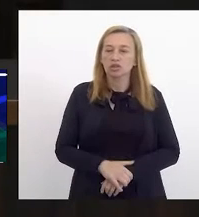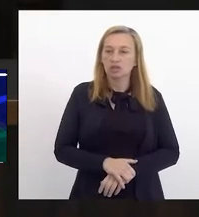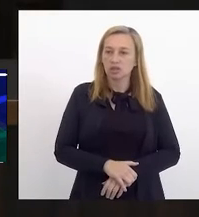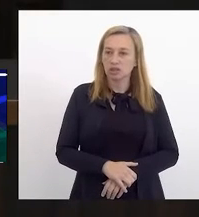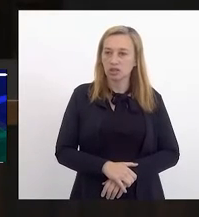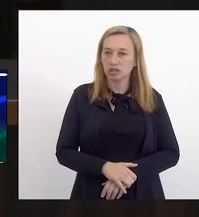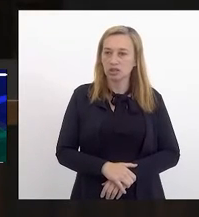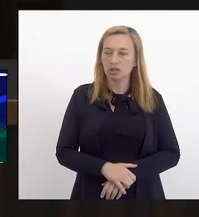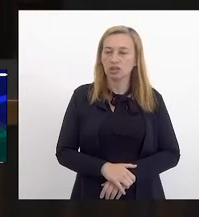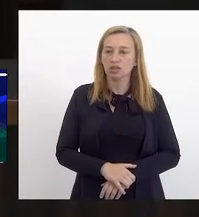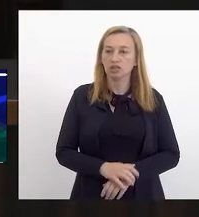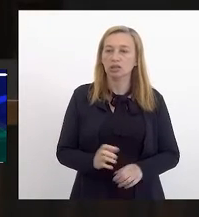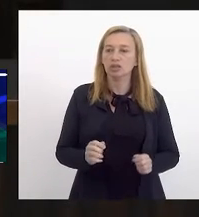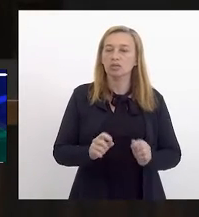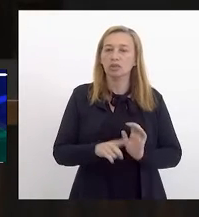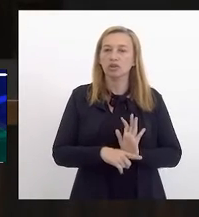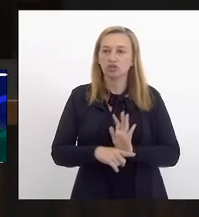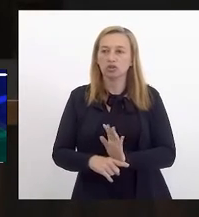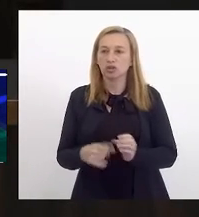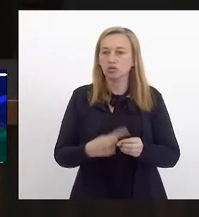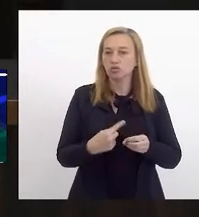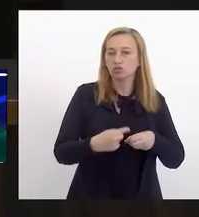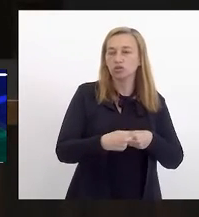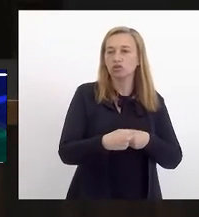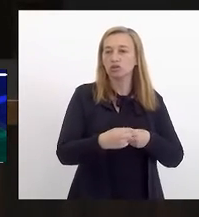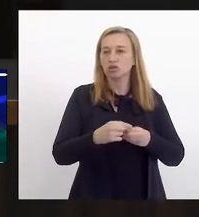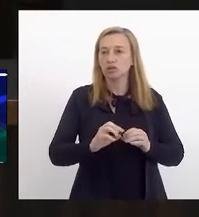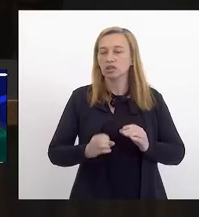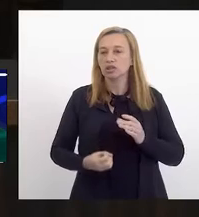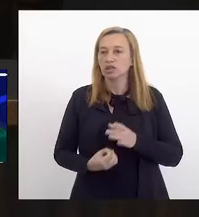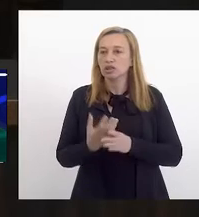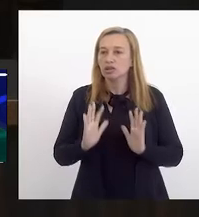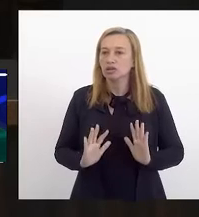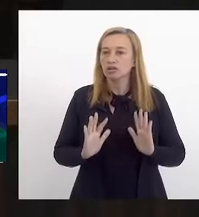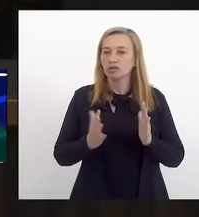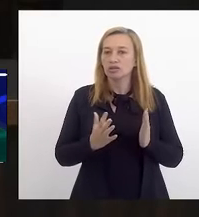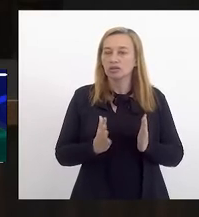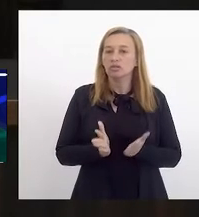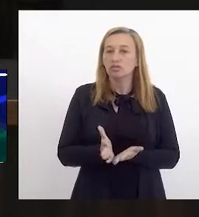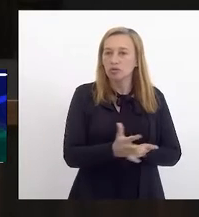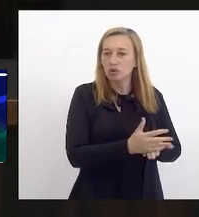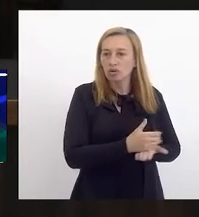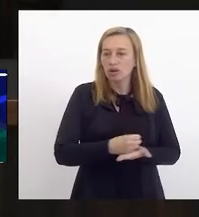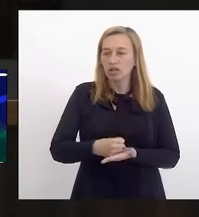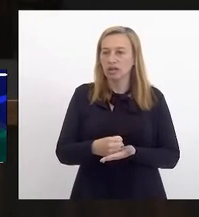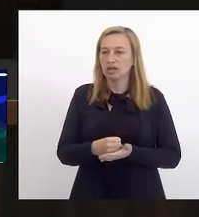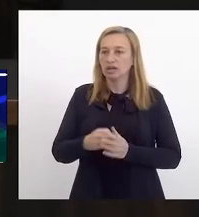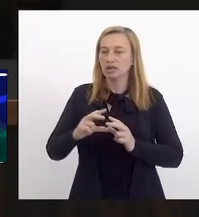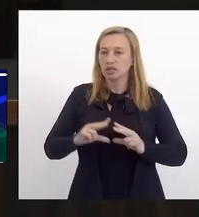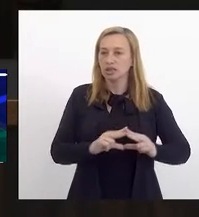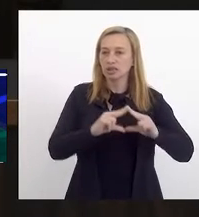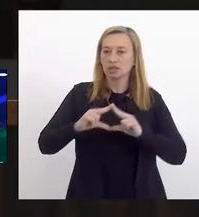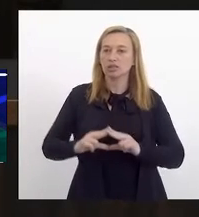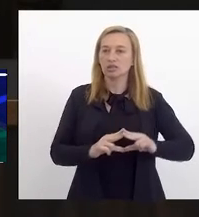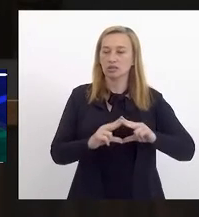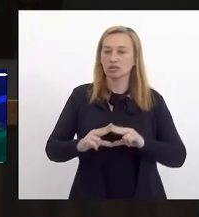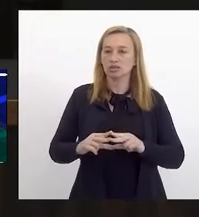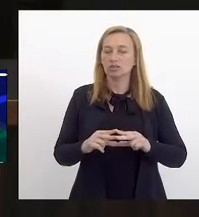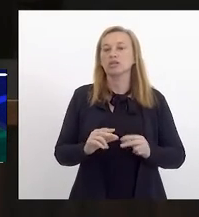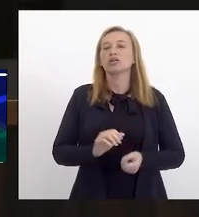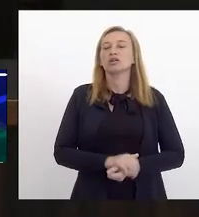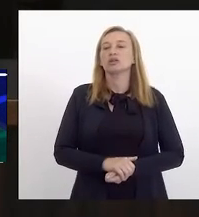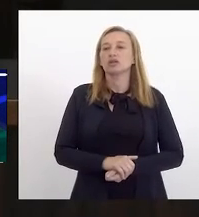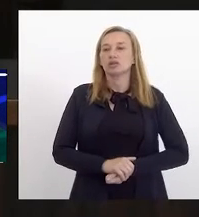medidas compensatórias para os municípios que promovam e invistam na coleta seletiva e na reciclagem dos resíduos